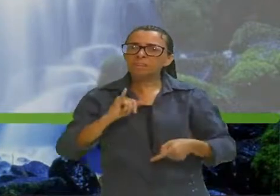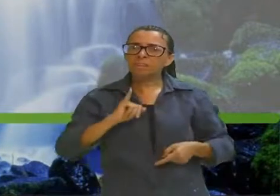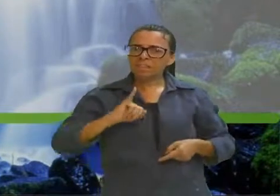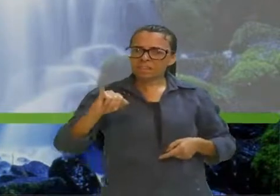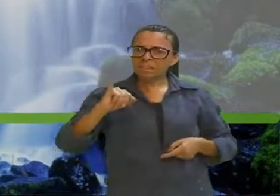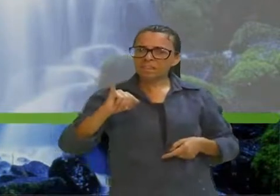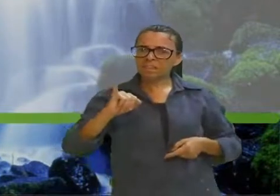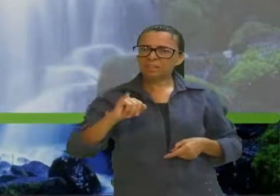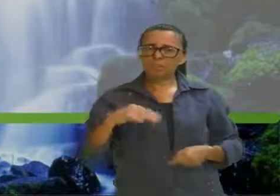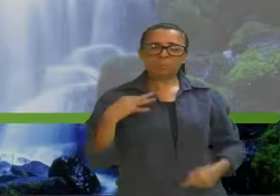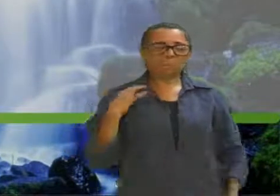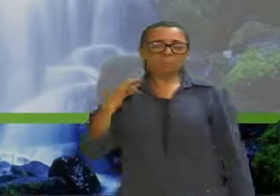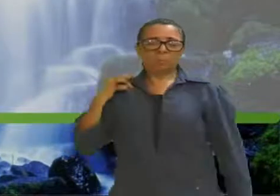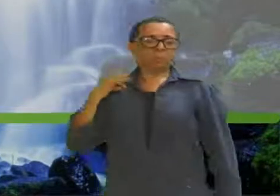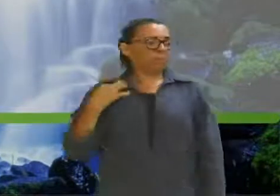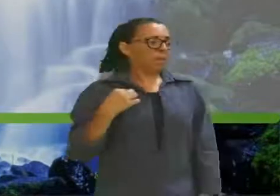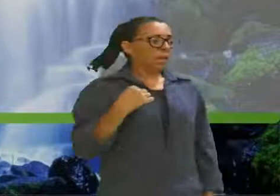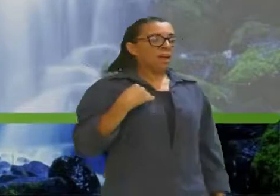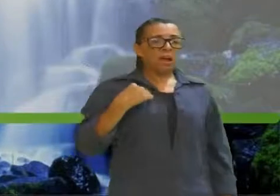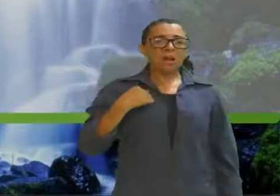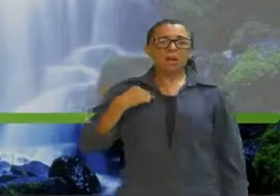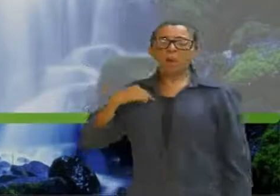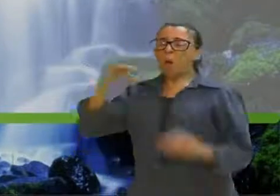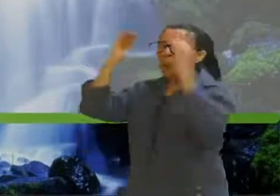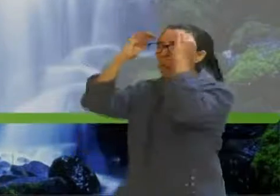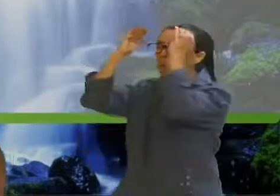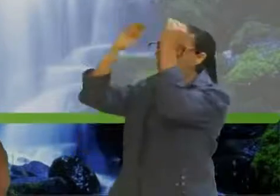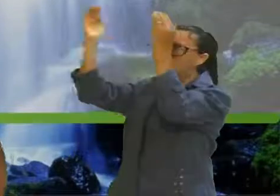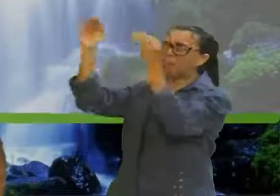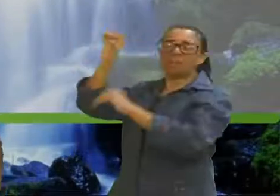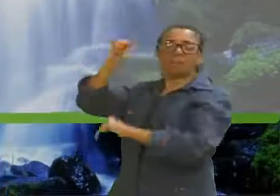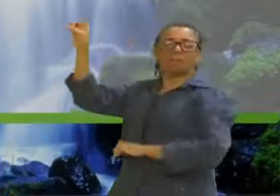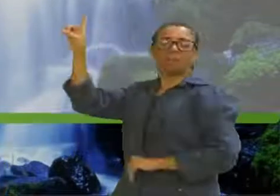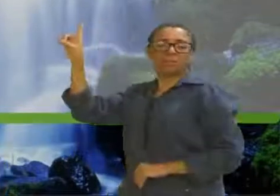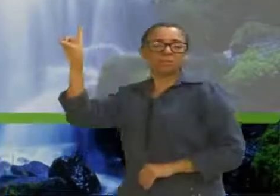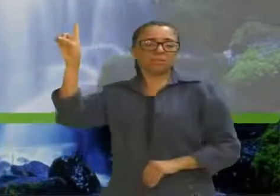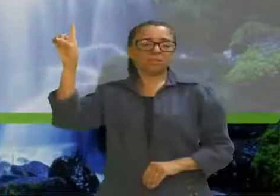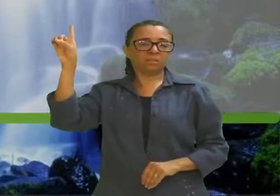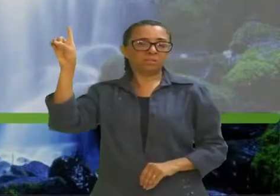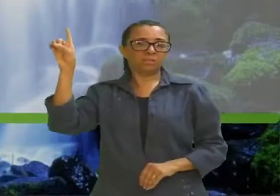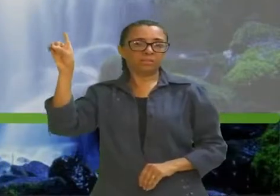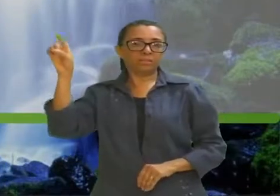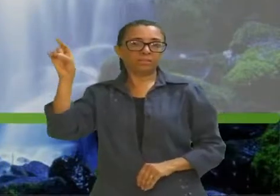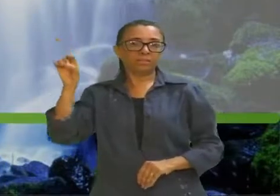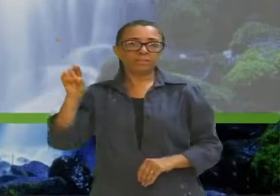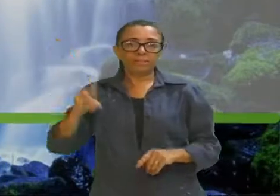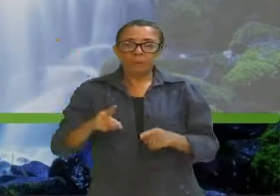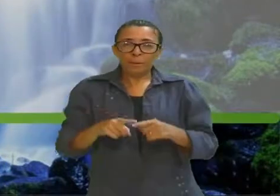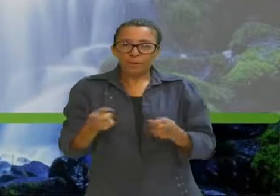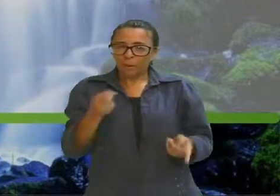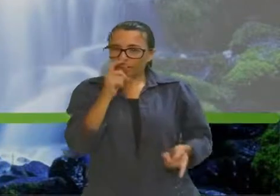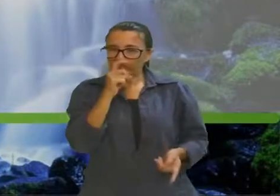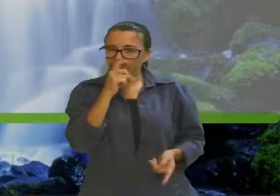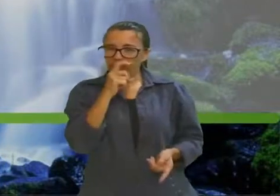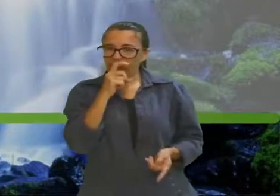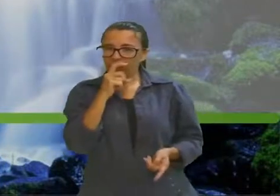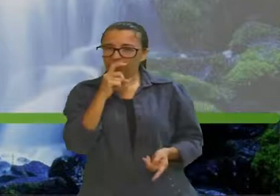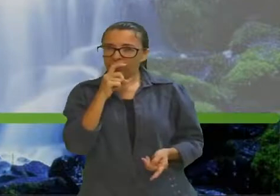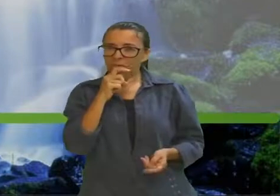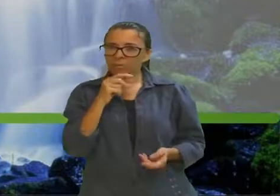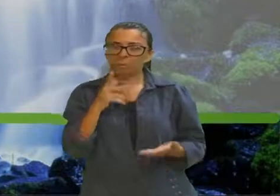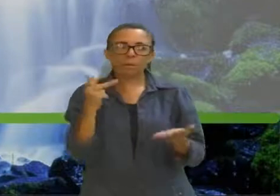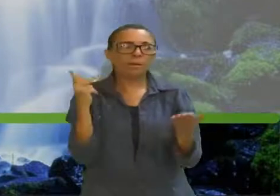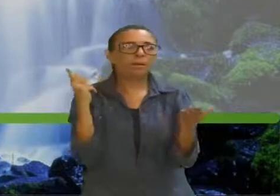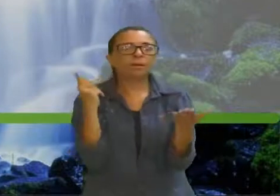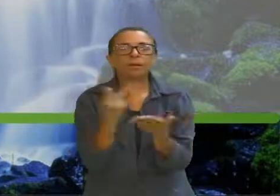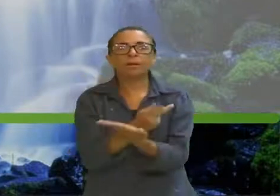espírito com letra minúscula, o nosso espírito com letra minúscula, que é a nossa origem de Adão, a nossa origem pecaminosa.